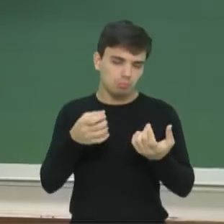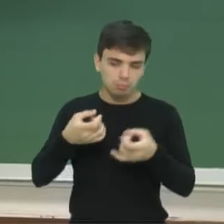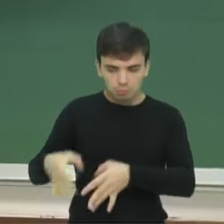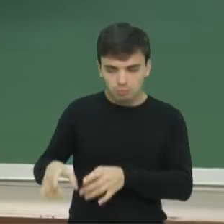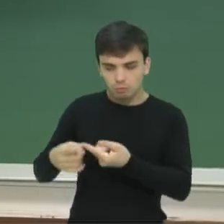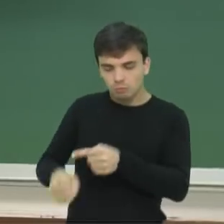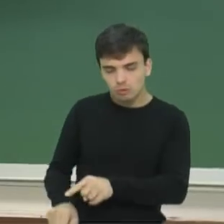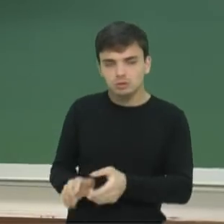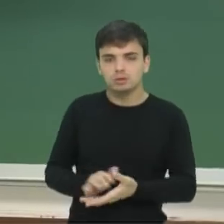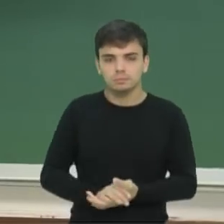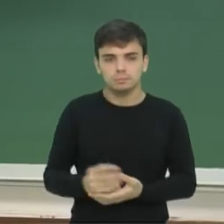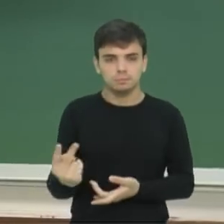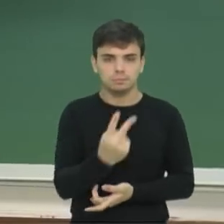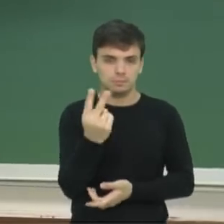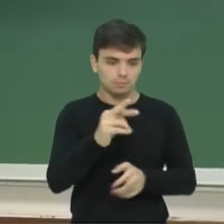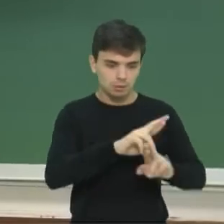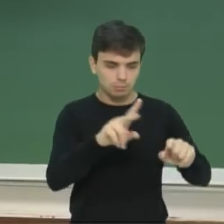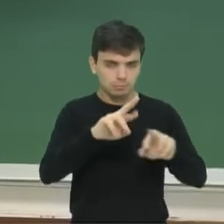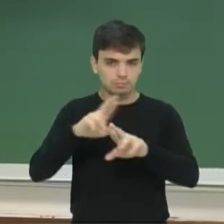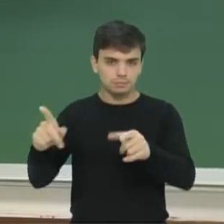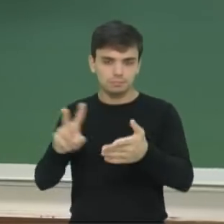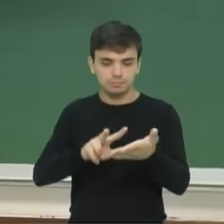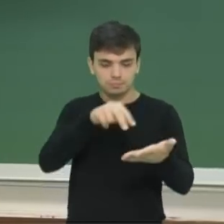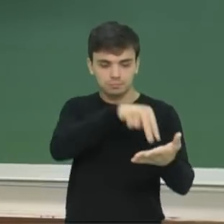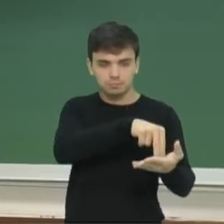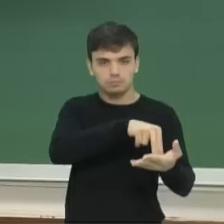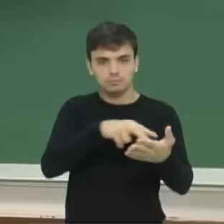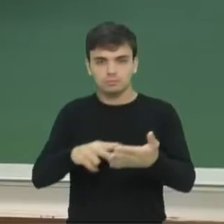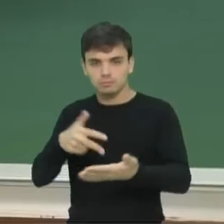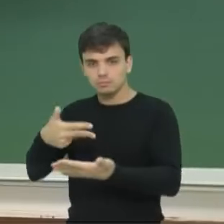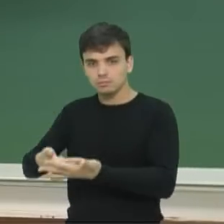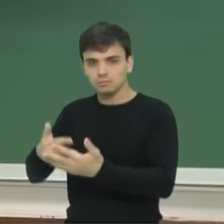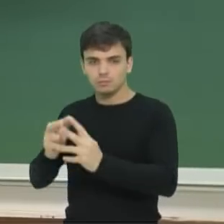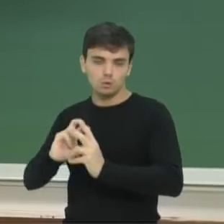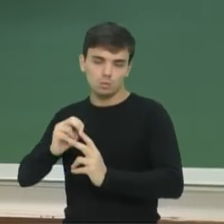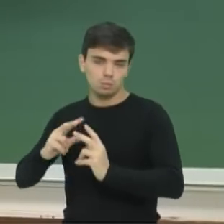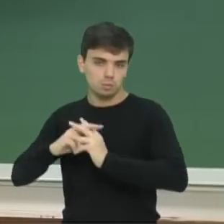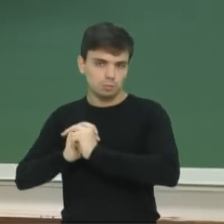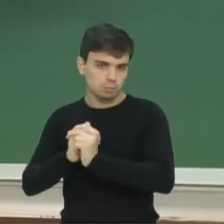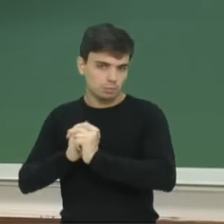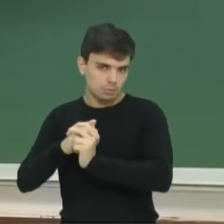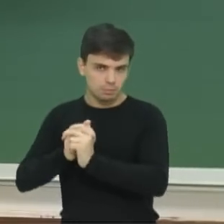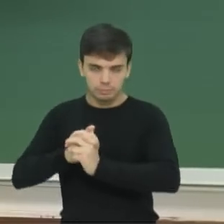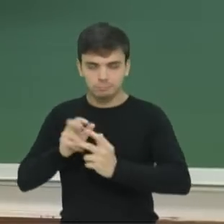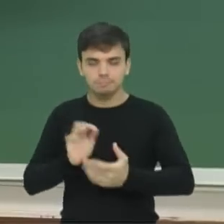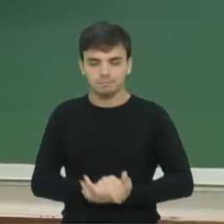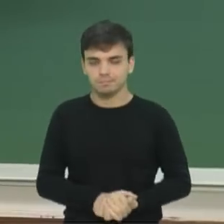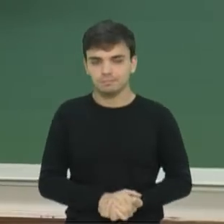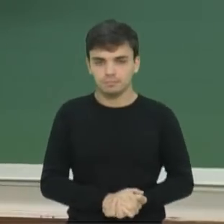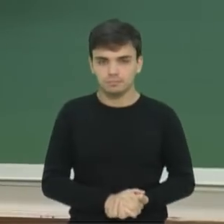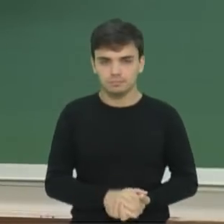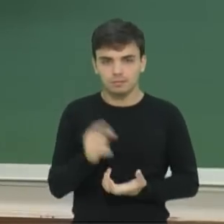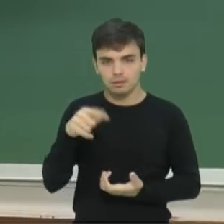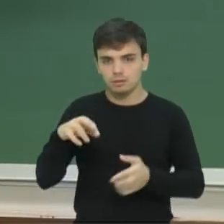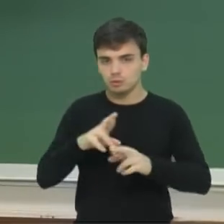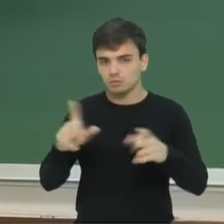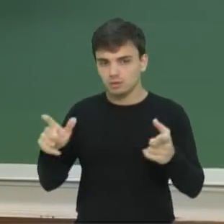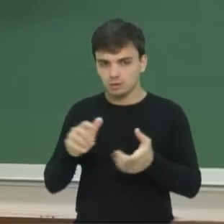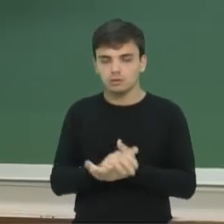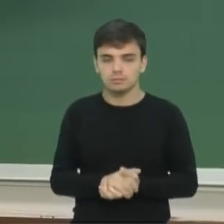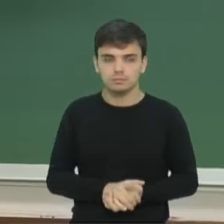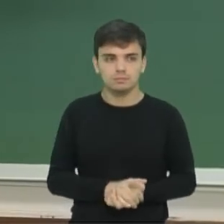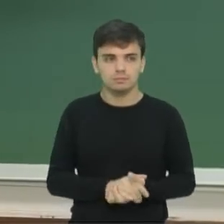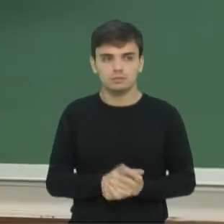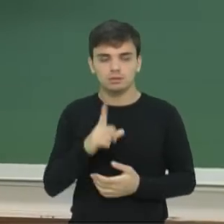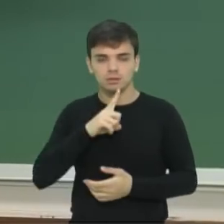duas fases distintas que existem no judô. Fase em pé e fase no chão. Bem tranquilo essas diferenciações aqui, essas fases